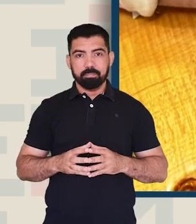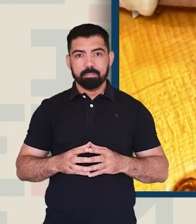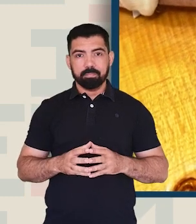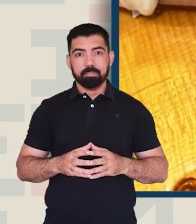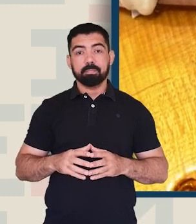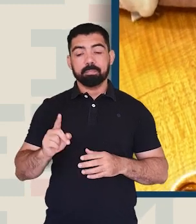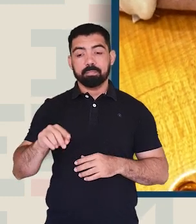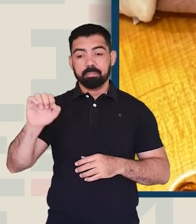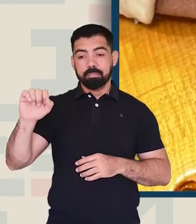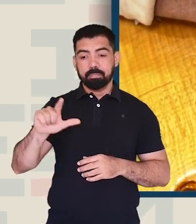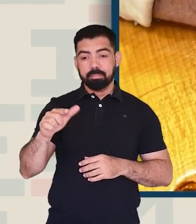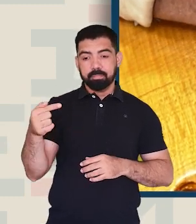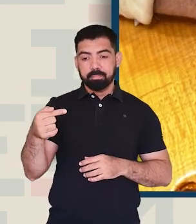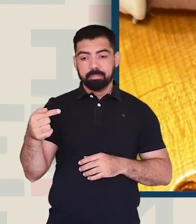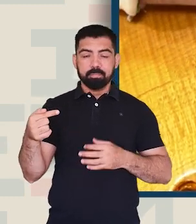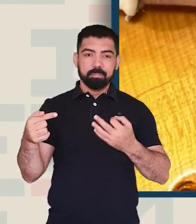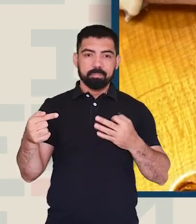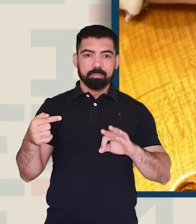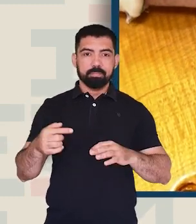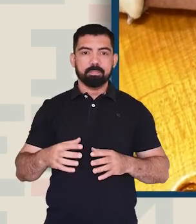Sol com sétima, né? Então...